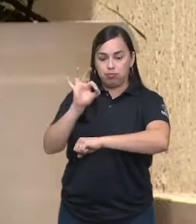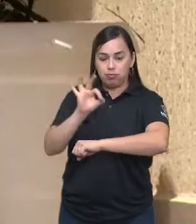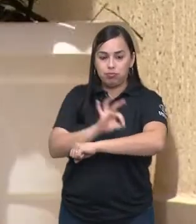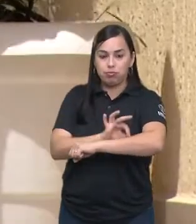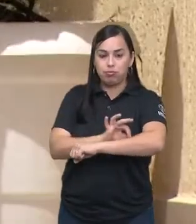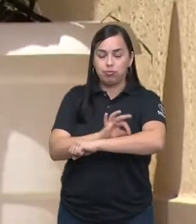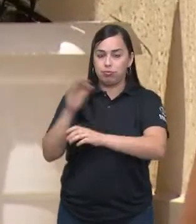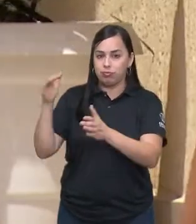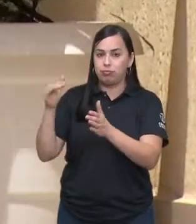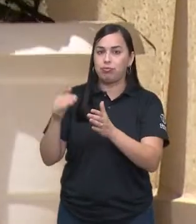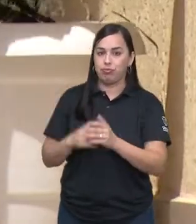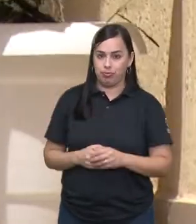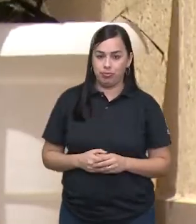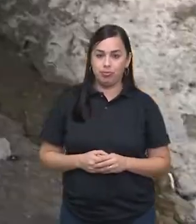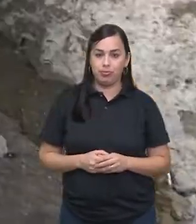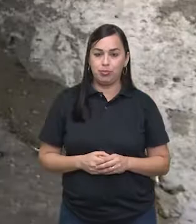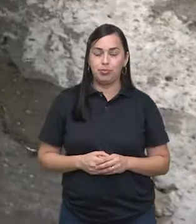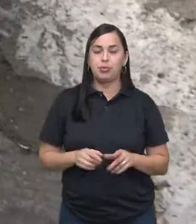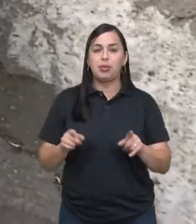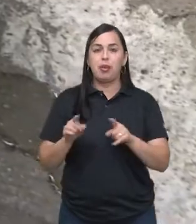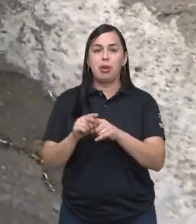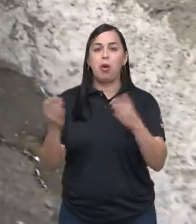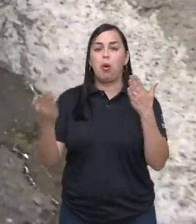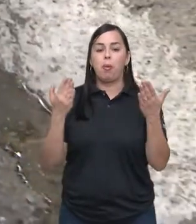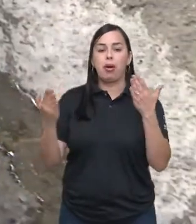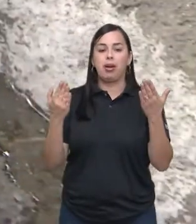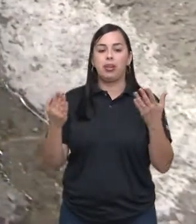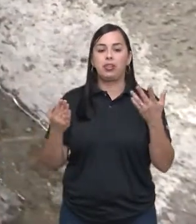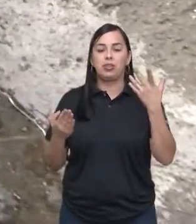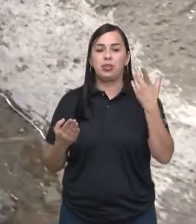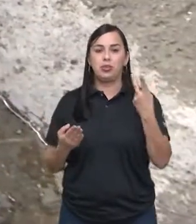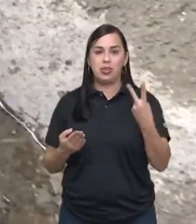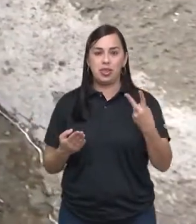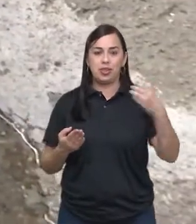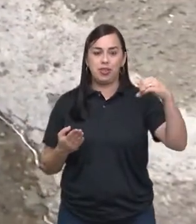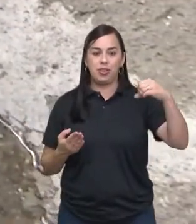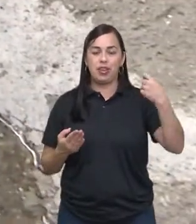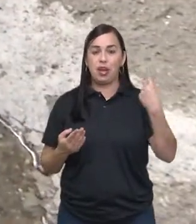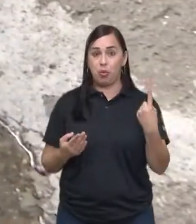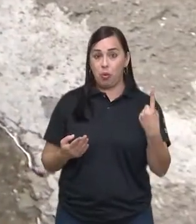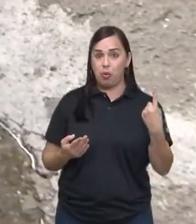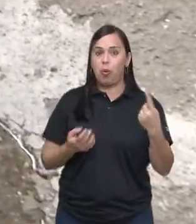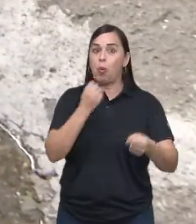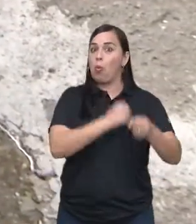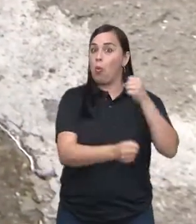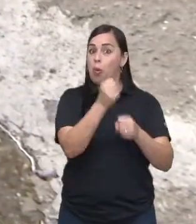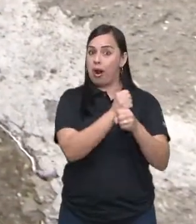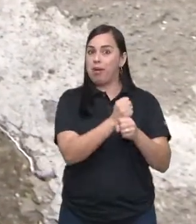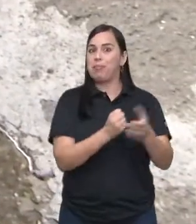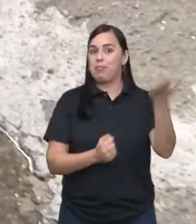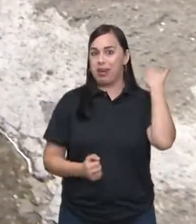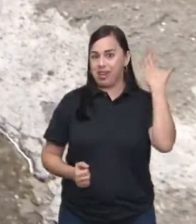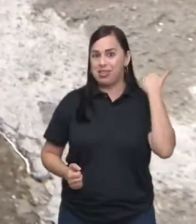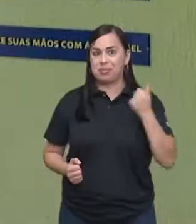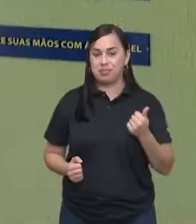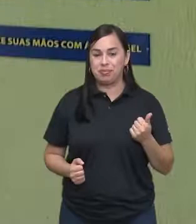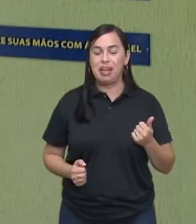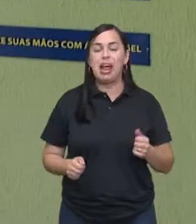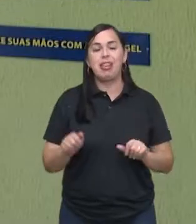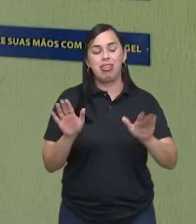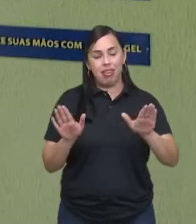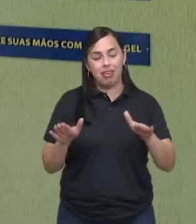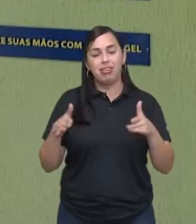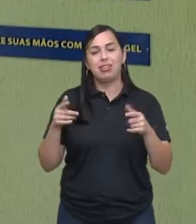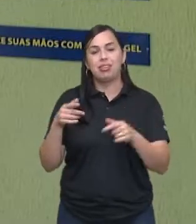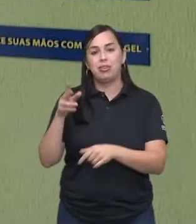o dia 15 de abril deste ano, contra 291 ocorrências neste mesmo período no ano passado.